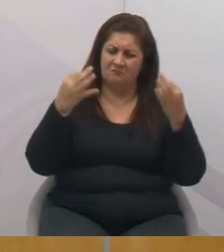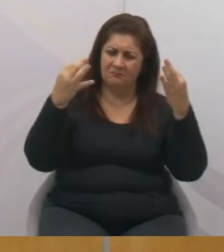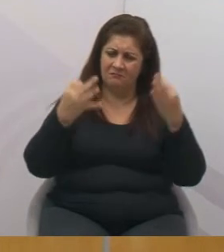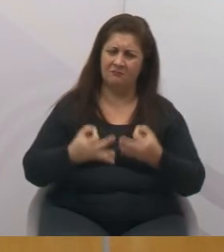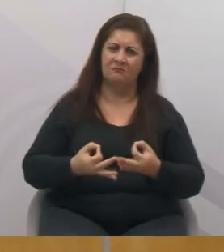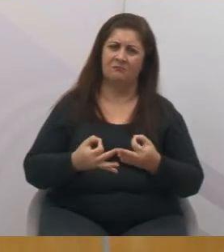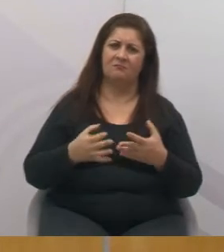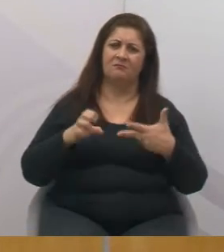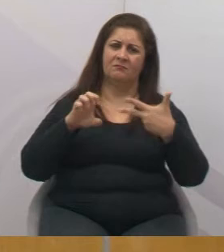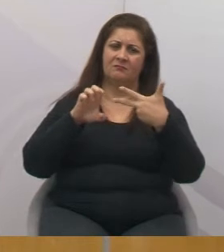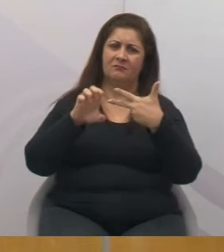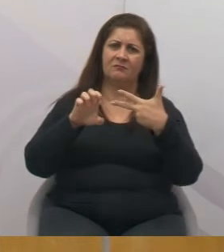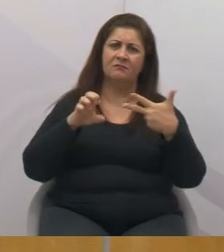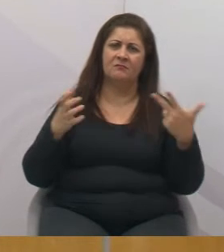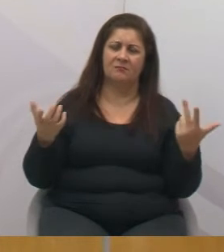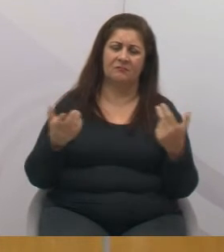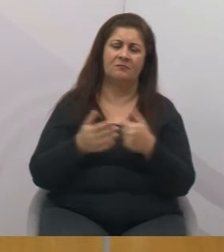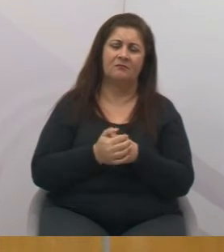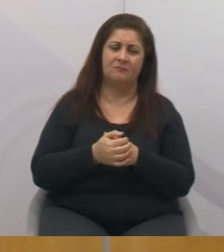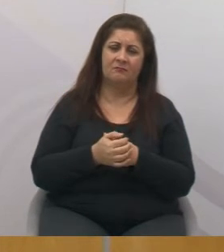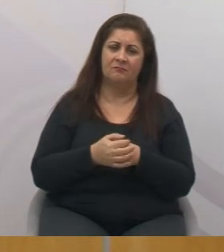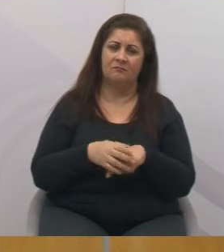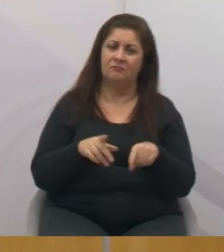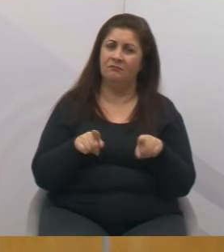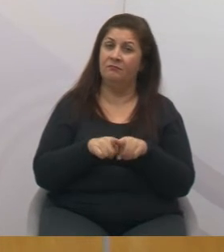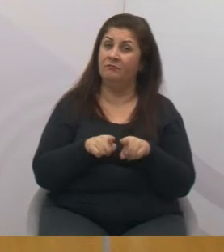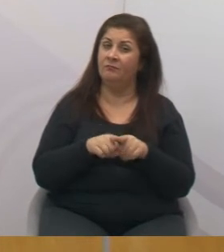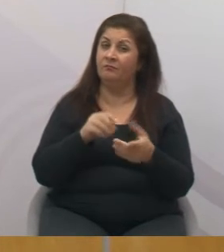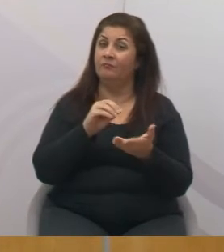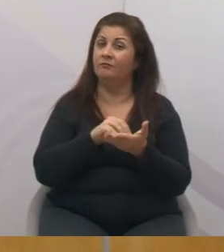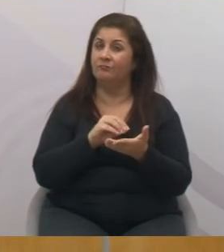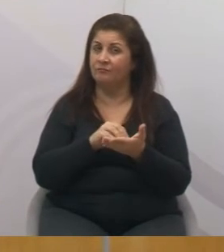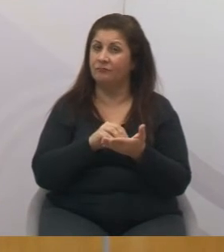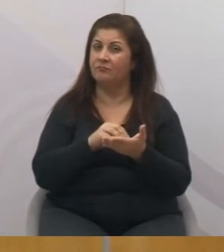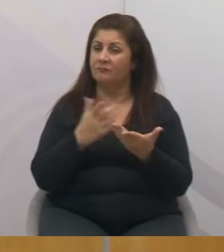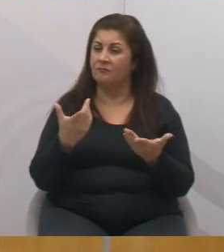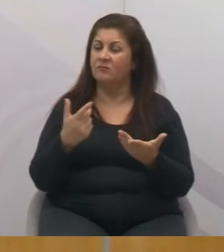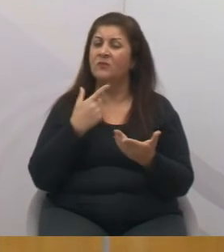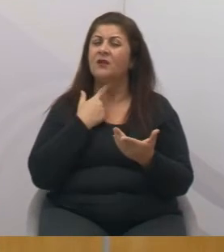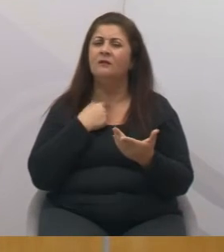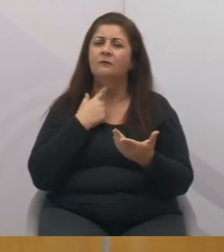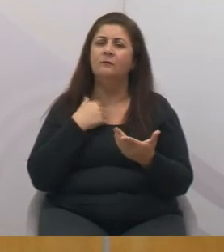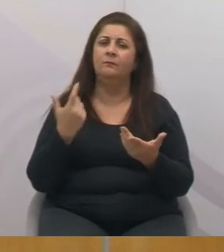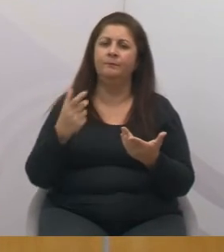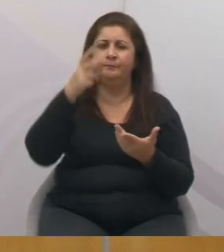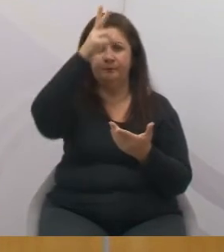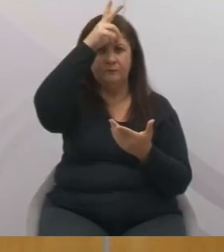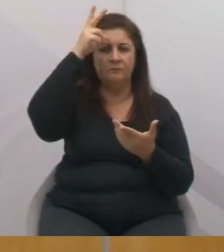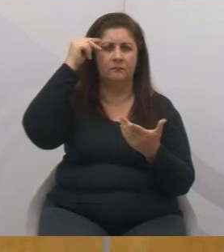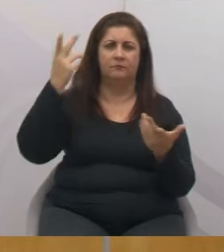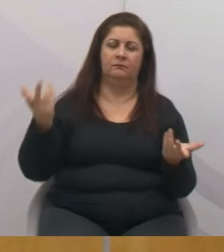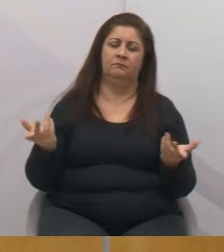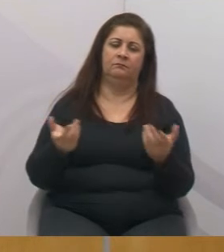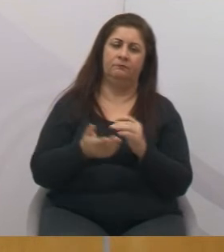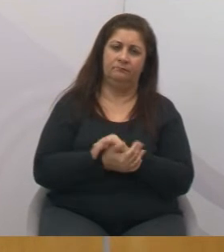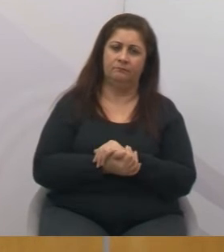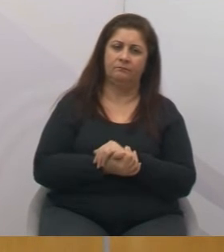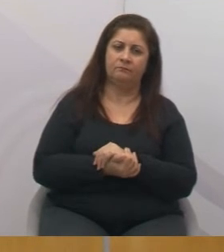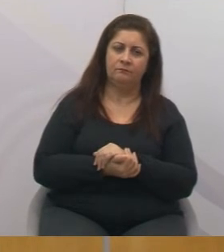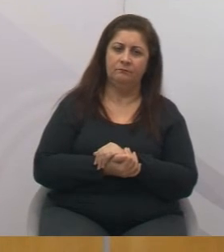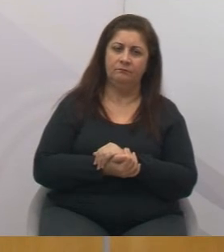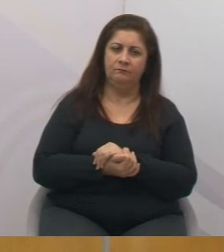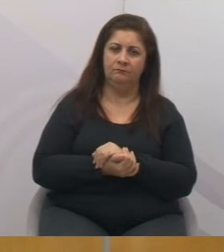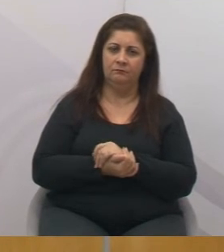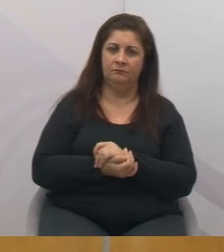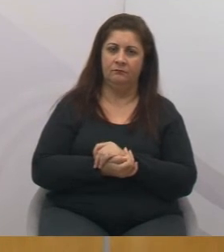em regulamentar a lei e também pela ausência de interesse público em não movimentar o Conselho Municipal do Meio